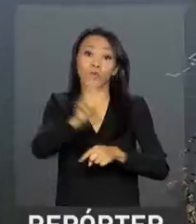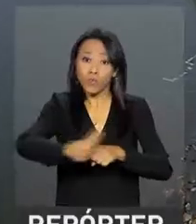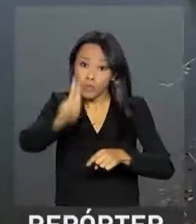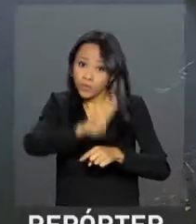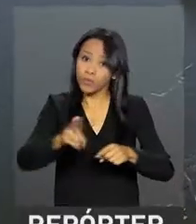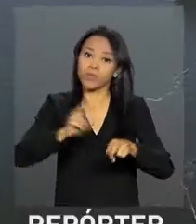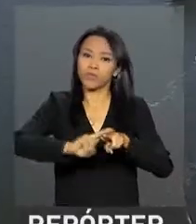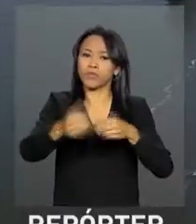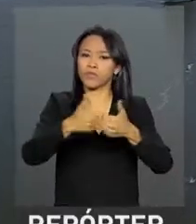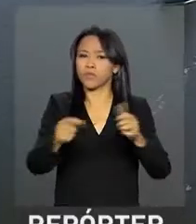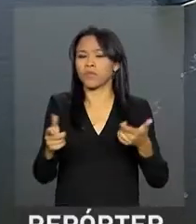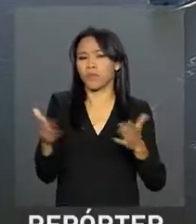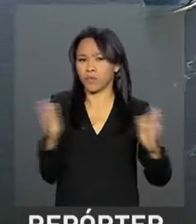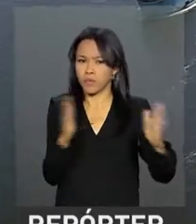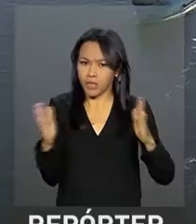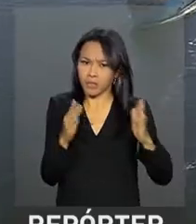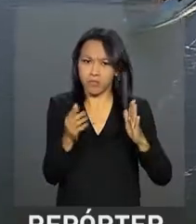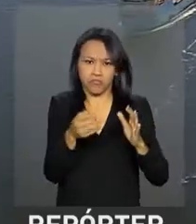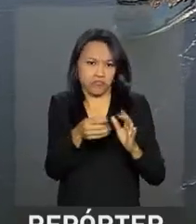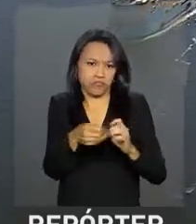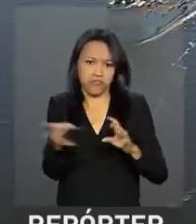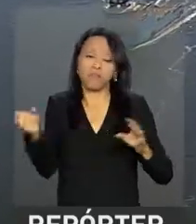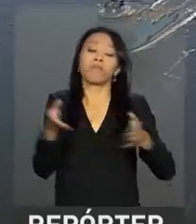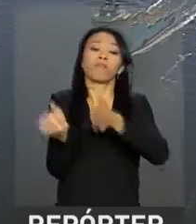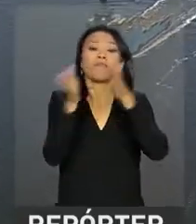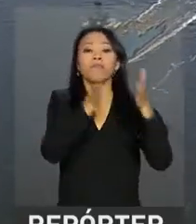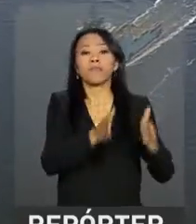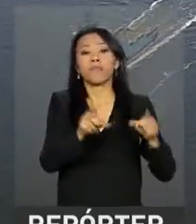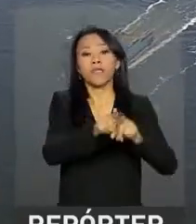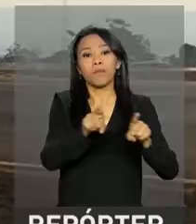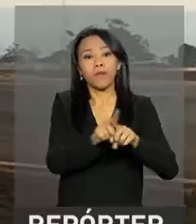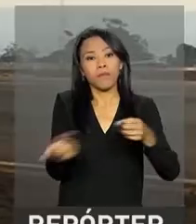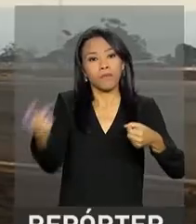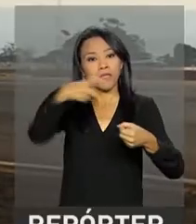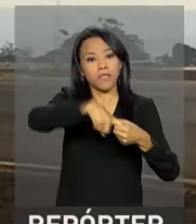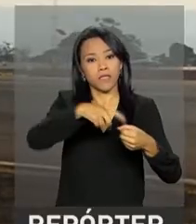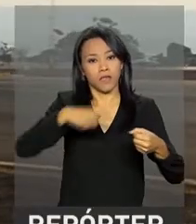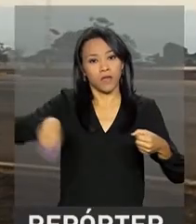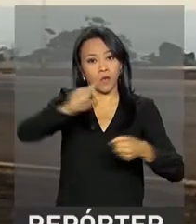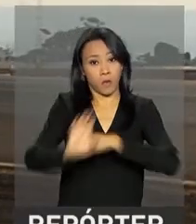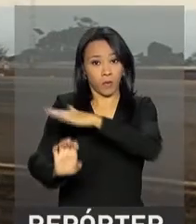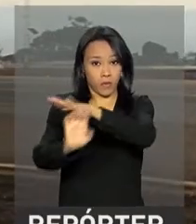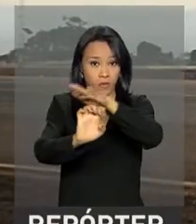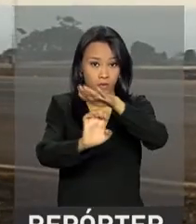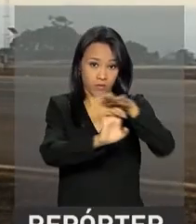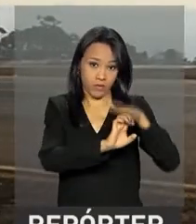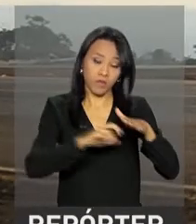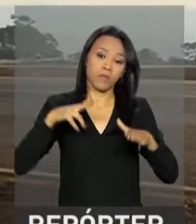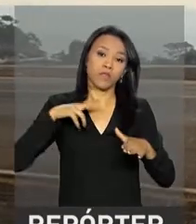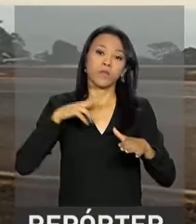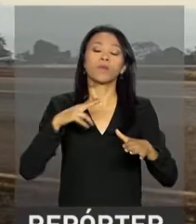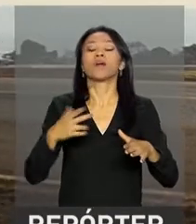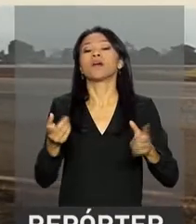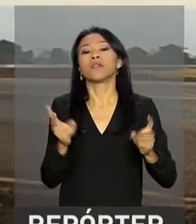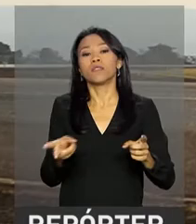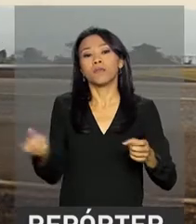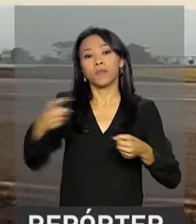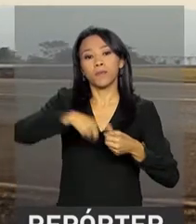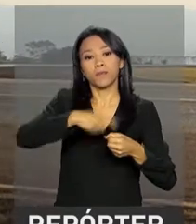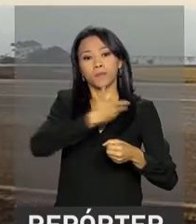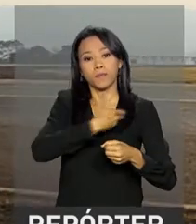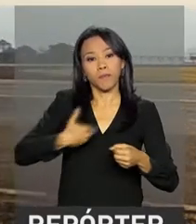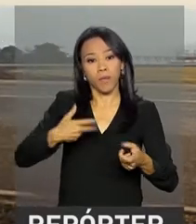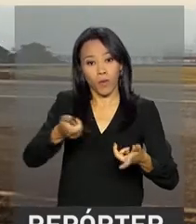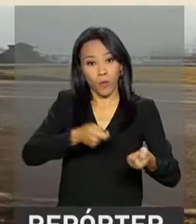prorrogação dos contratos já firmados com investidores particulares e estabelecimento de uma parceria público privada para o